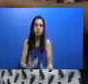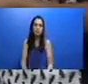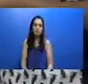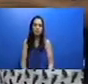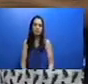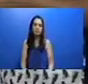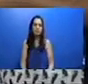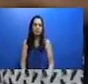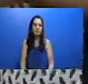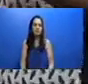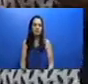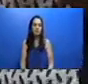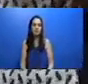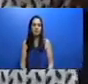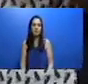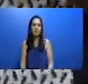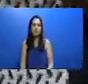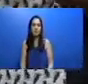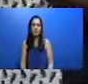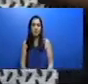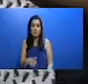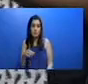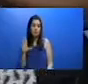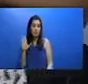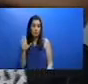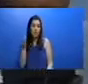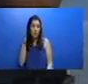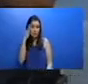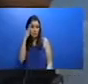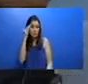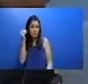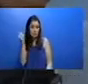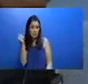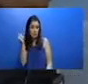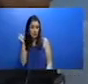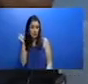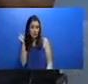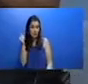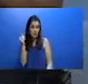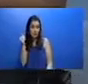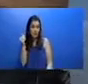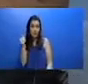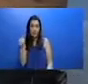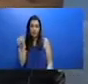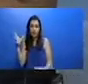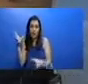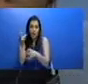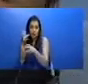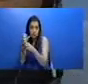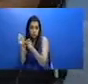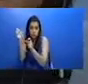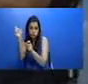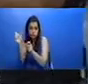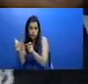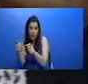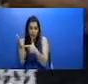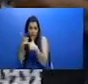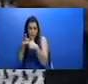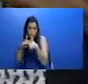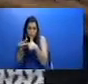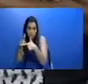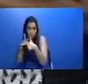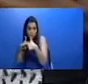de 12 em 12. Se nós já soubéssemos o algoritmo da divisão, né, nós ainda